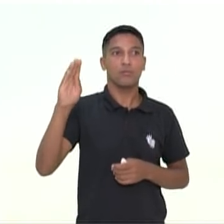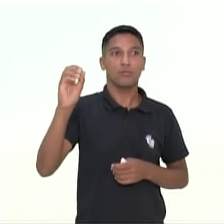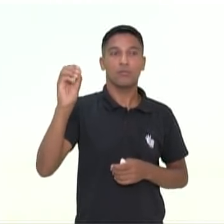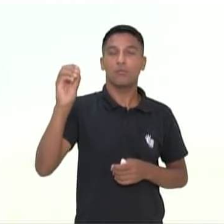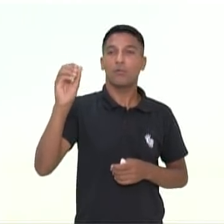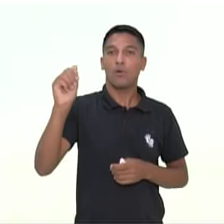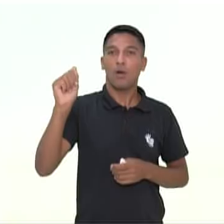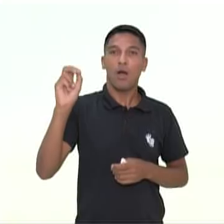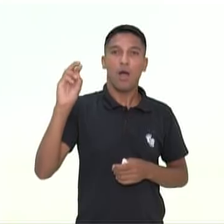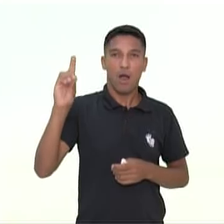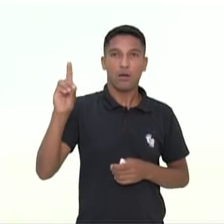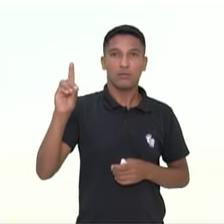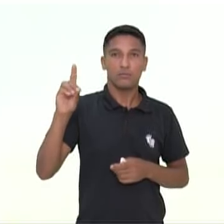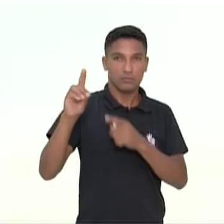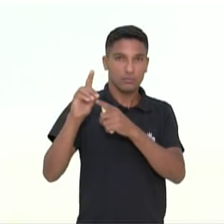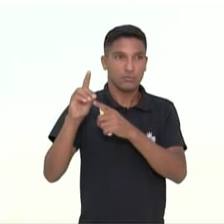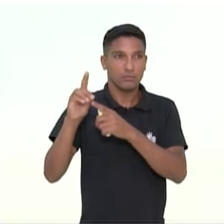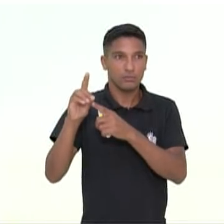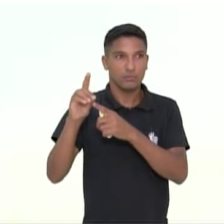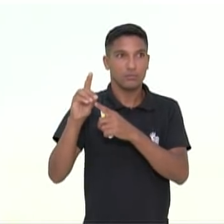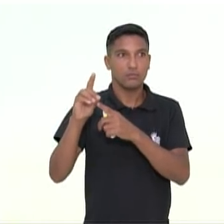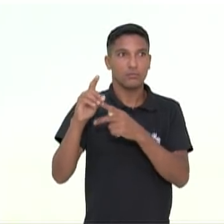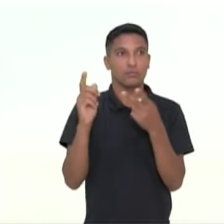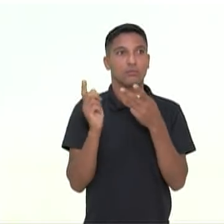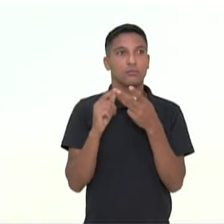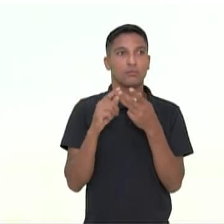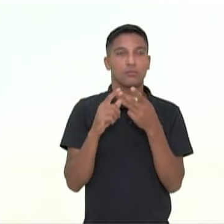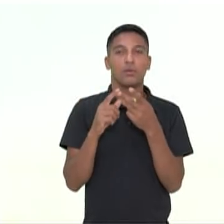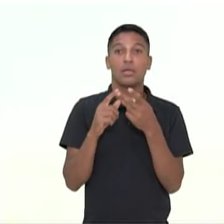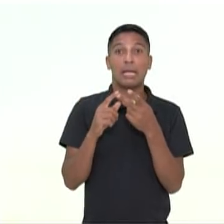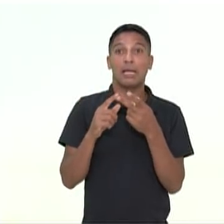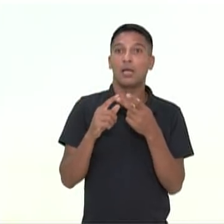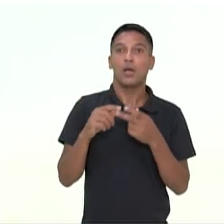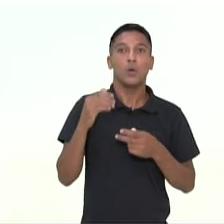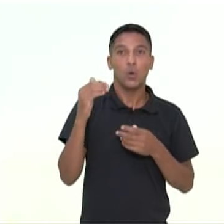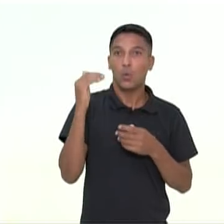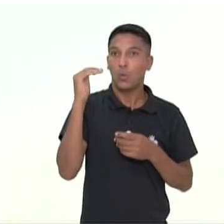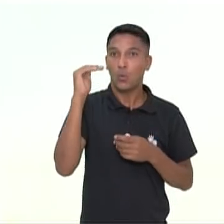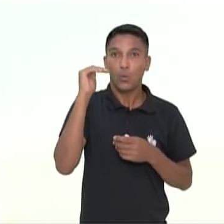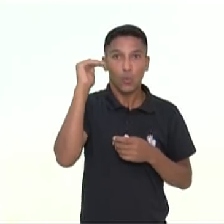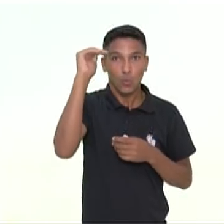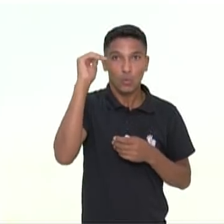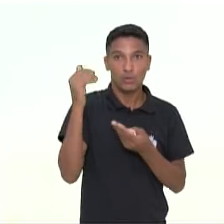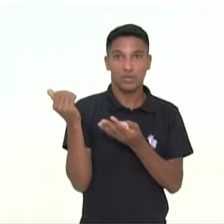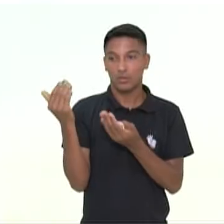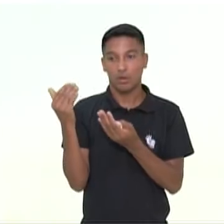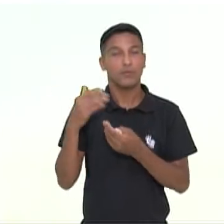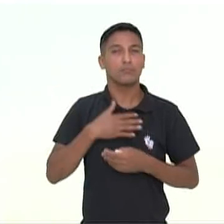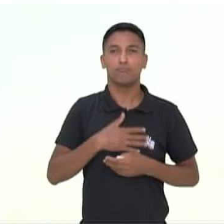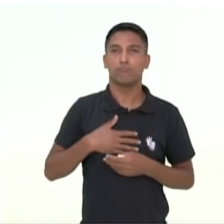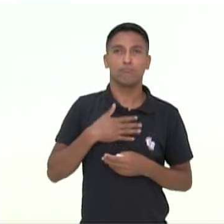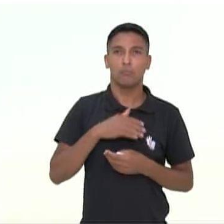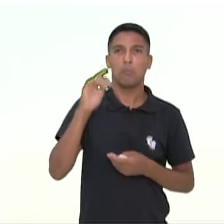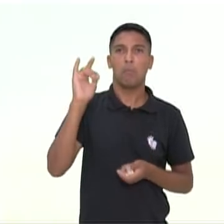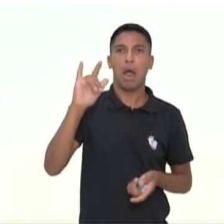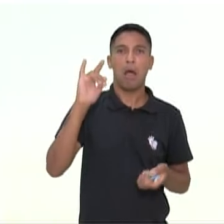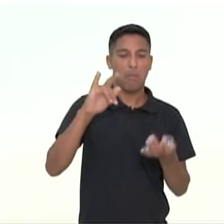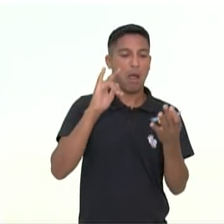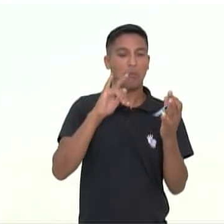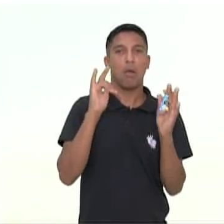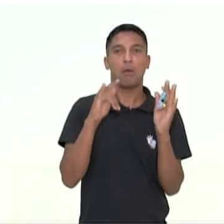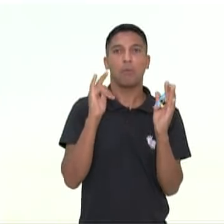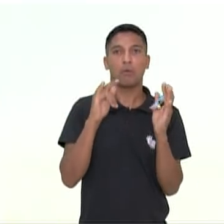mais popular, né? Principalmente entre os adolescentes e os jovens. Então, um vídeo ali bem interessante de